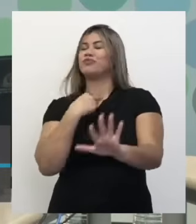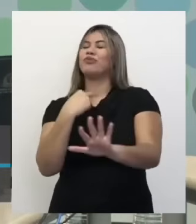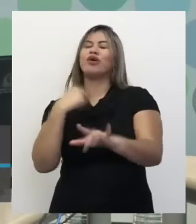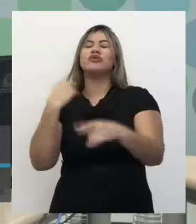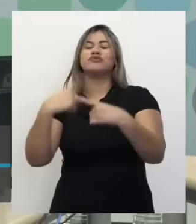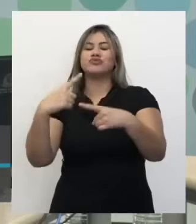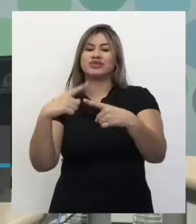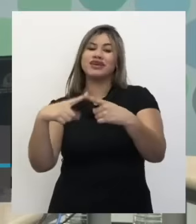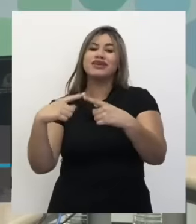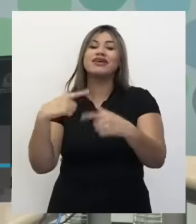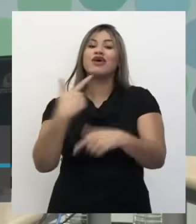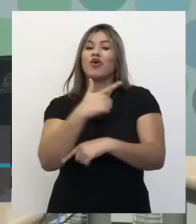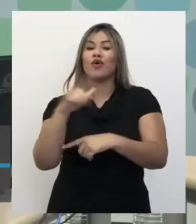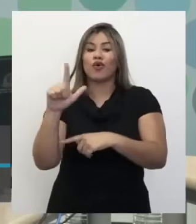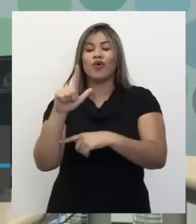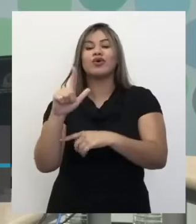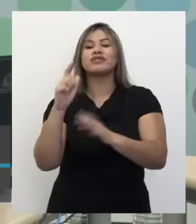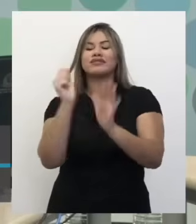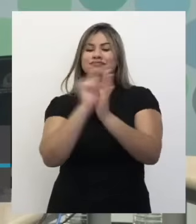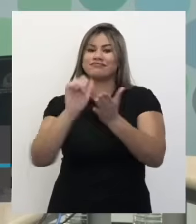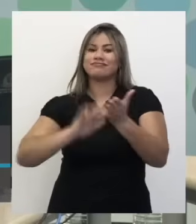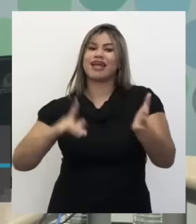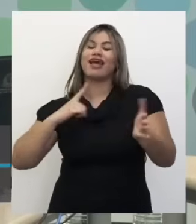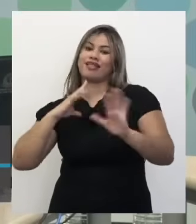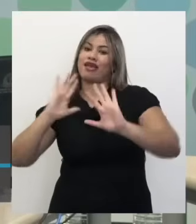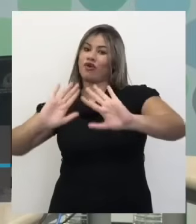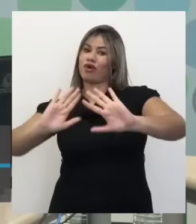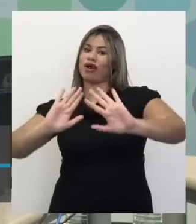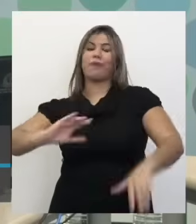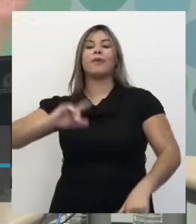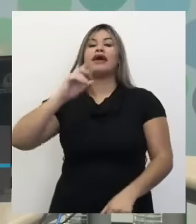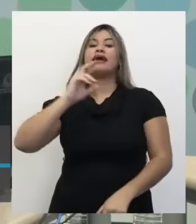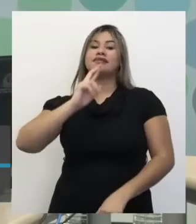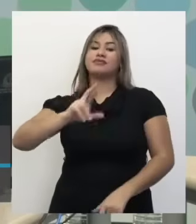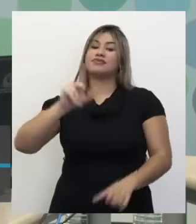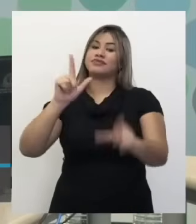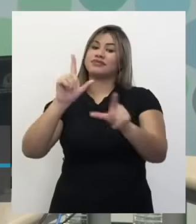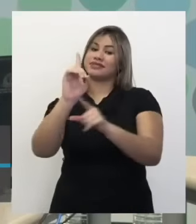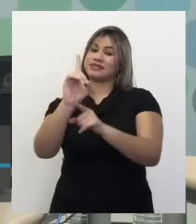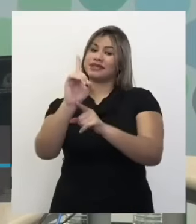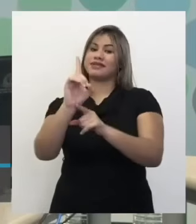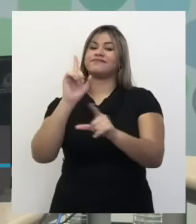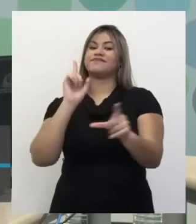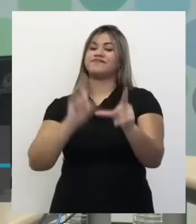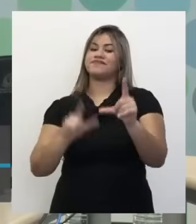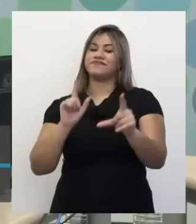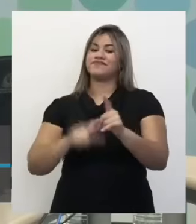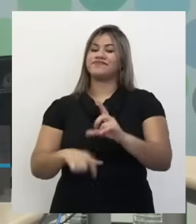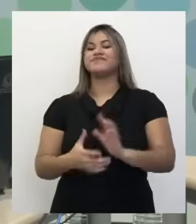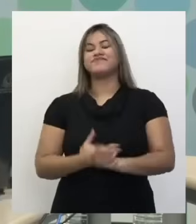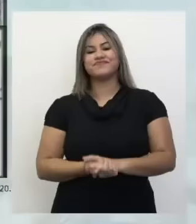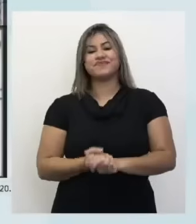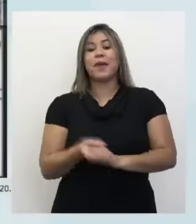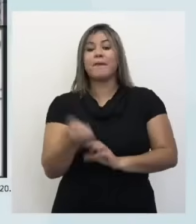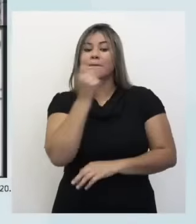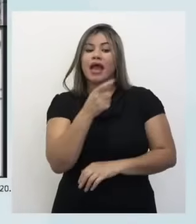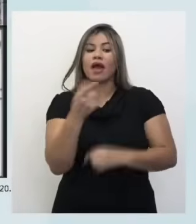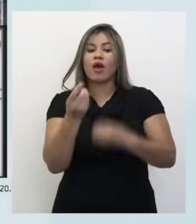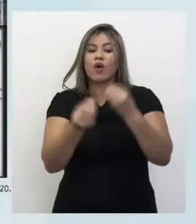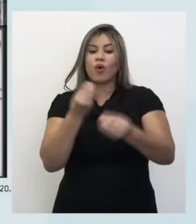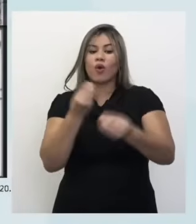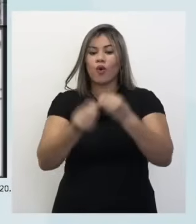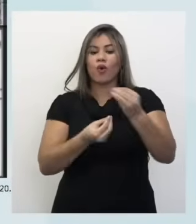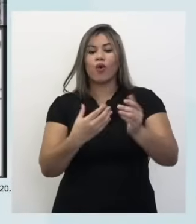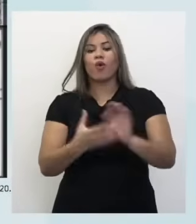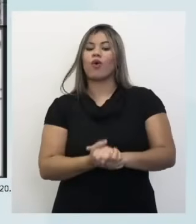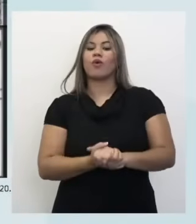Então, vamos lá. É a D que vocês colocaram. Aí a gente vai analisar. Aqui, ó, eu dando spoiler. Onde está o humor? Quais elementos